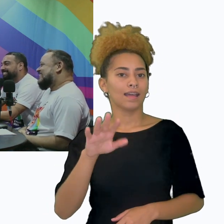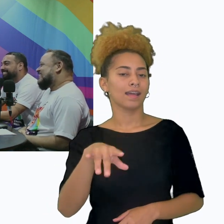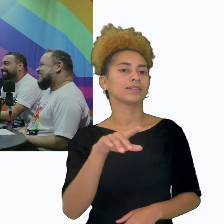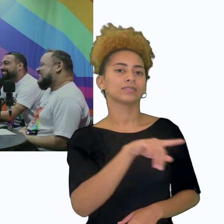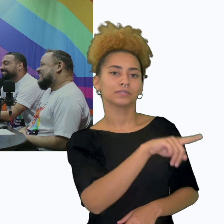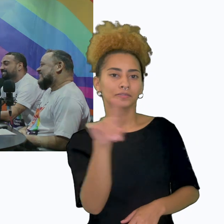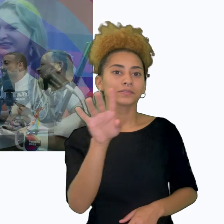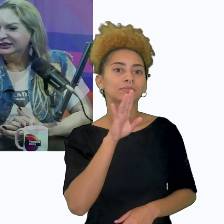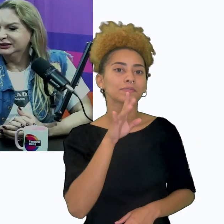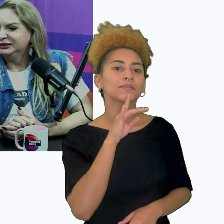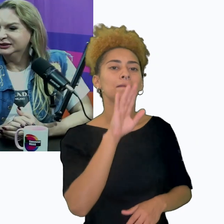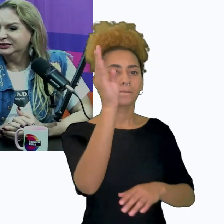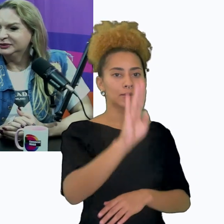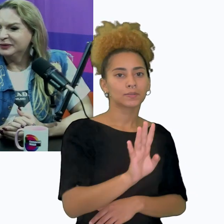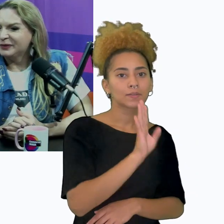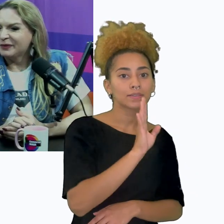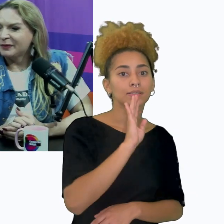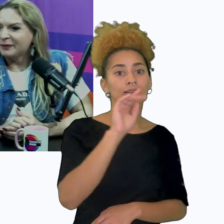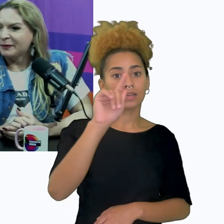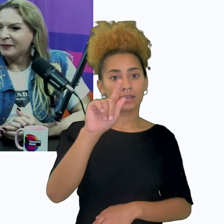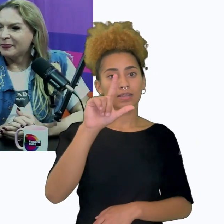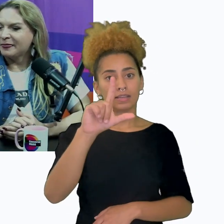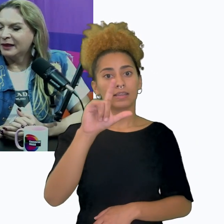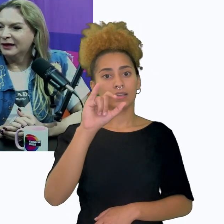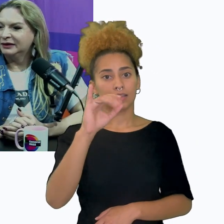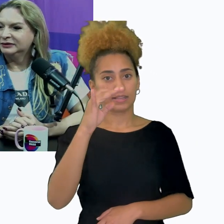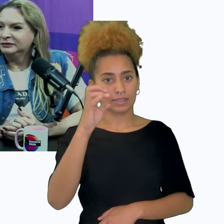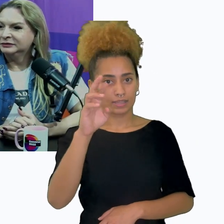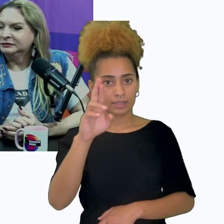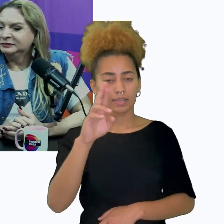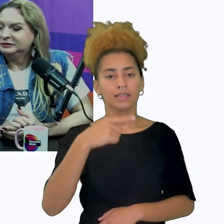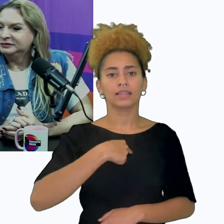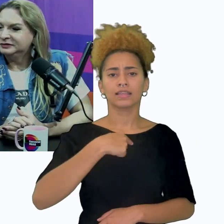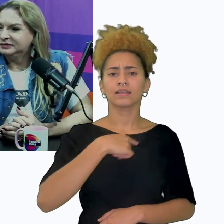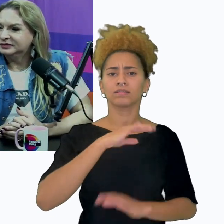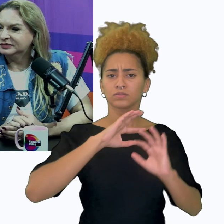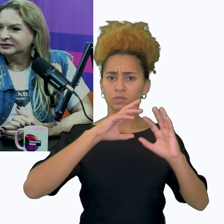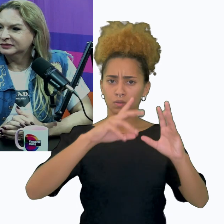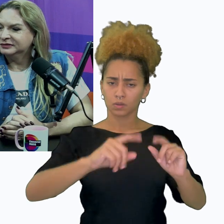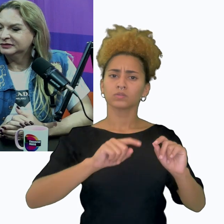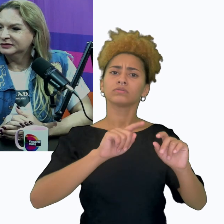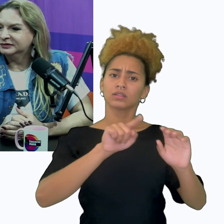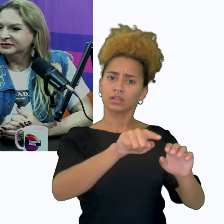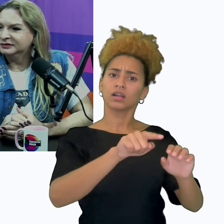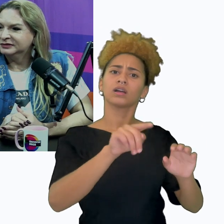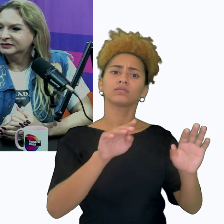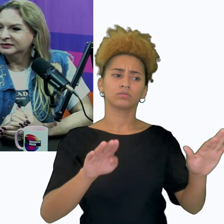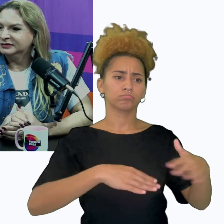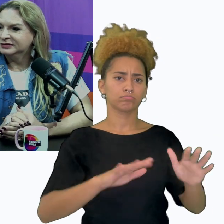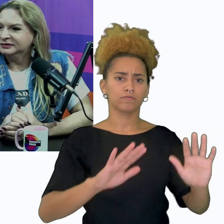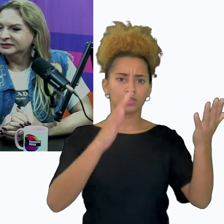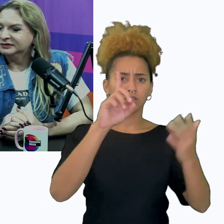coisa que eu queria falar pra vocês, pra todo o Brasil saber, quem tá assistindo agora, o Glitter, eu peguei aquele pessoal todo na porta da